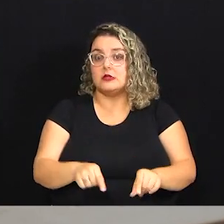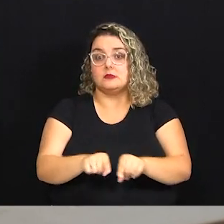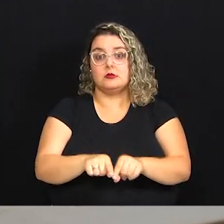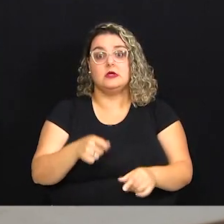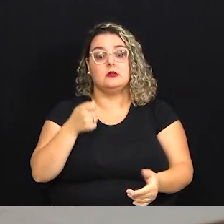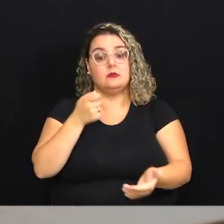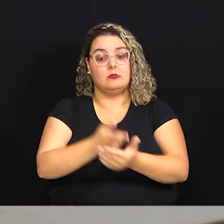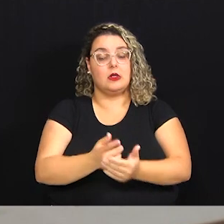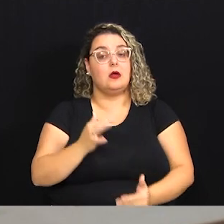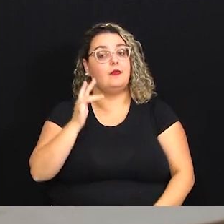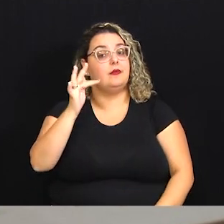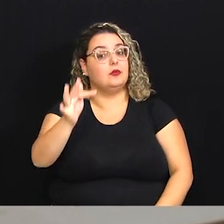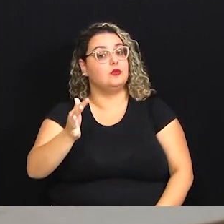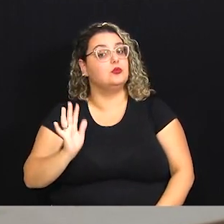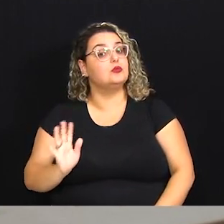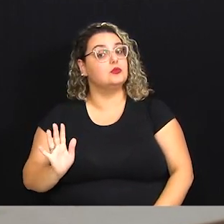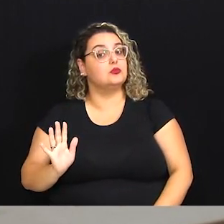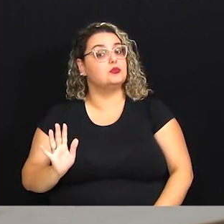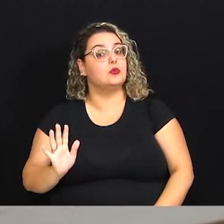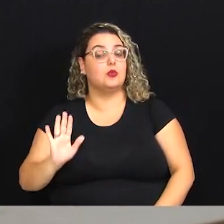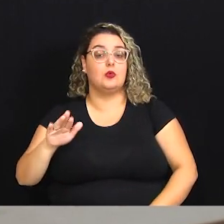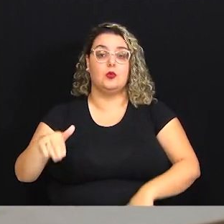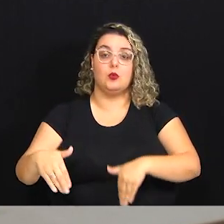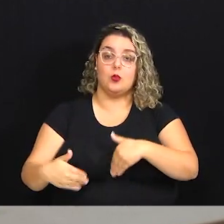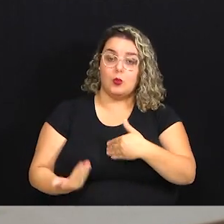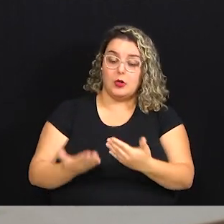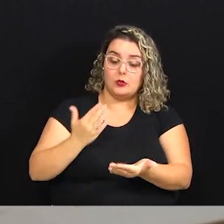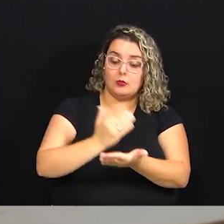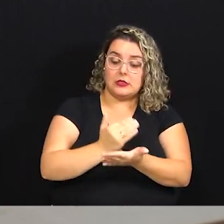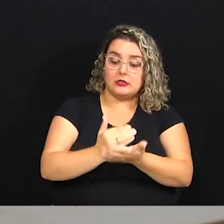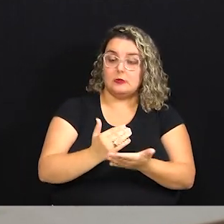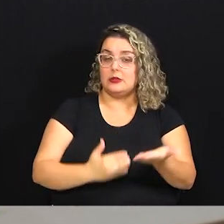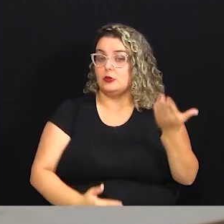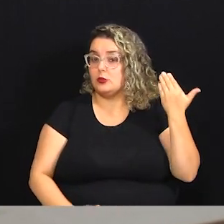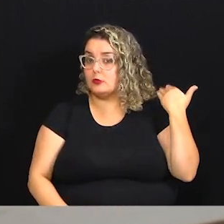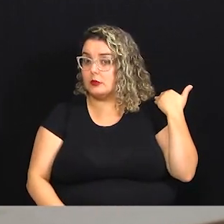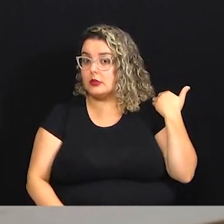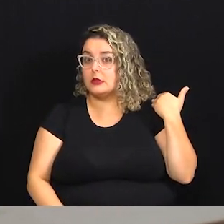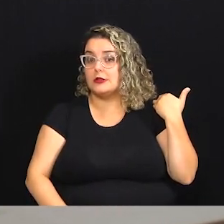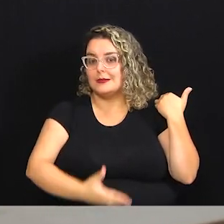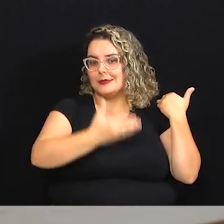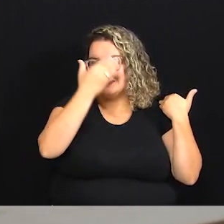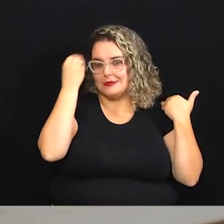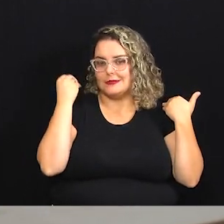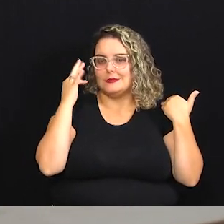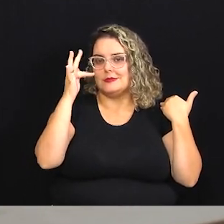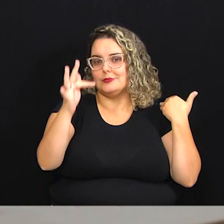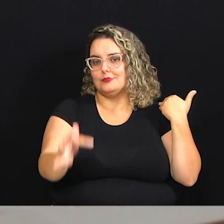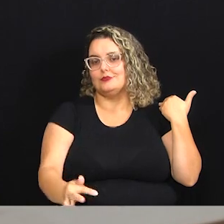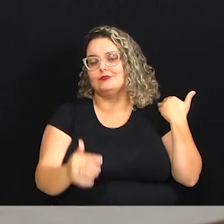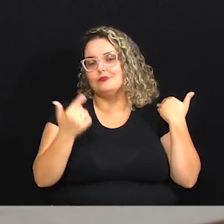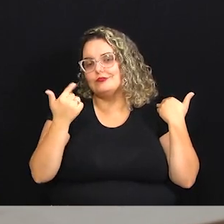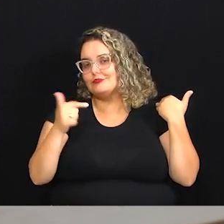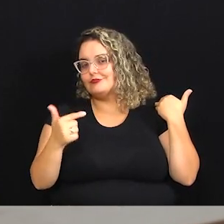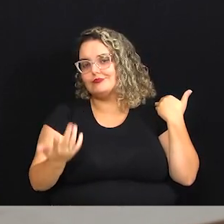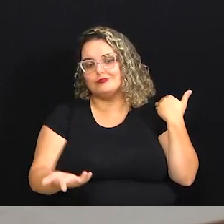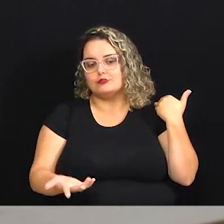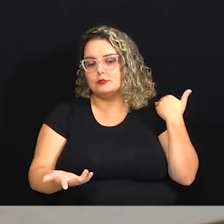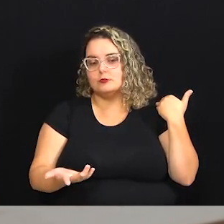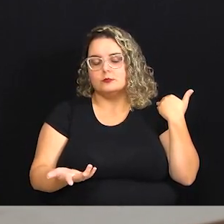as contas futuras, porque quando a gente faz um parcelamento no passado, a gente acaba esquecendo e a gente não tem